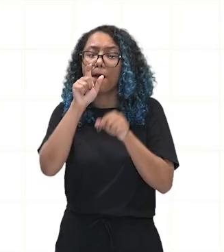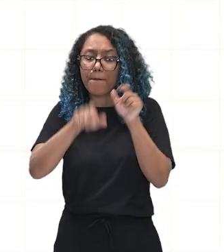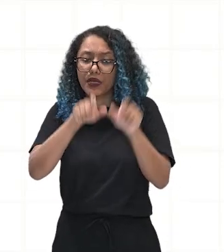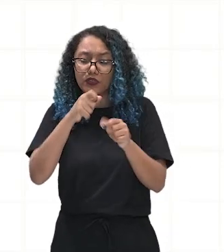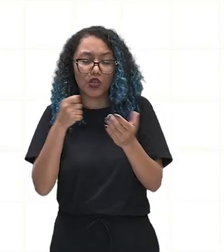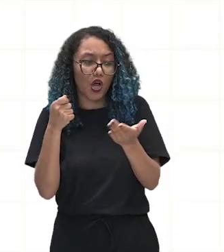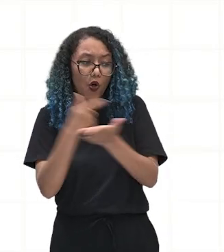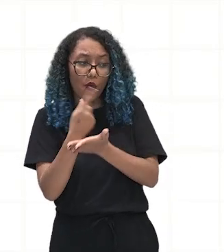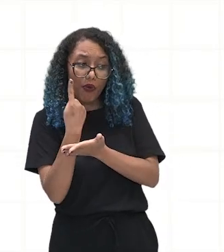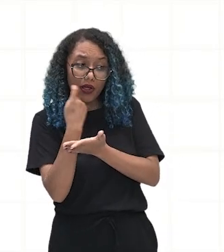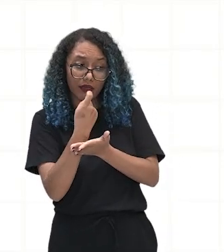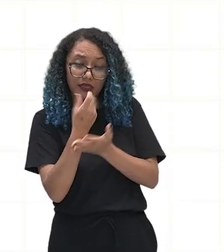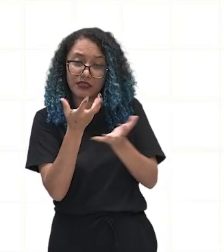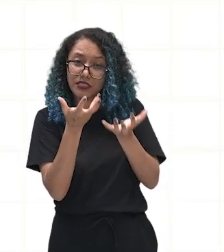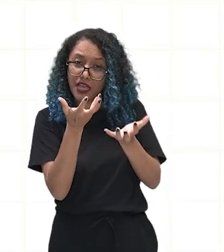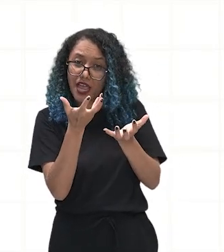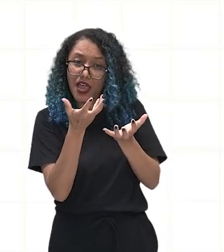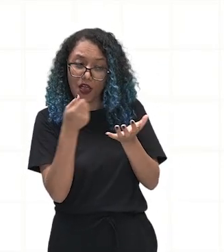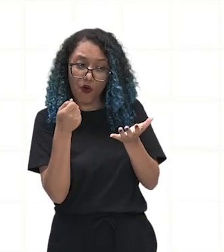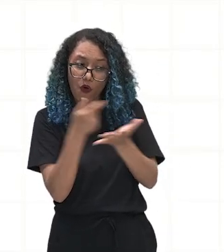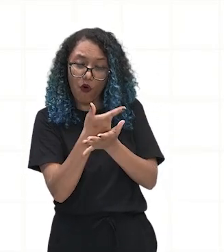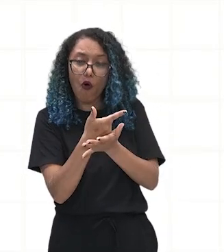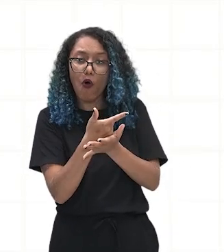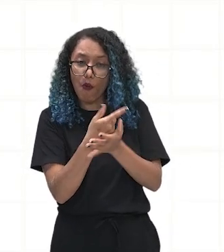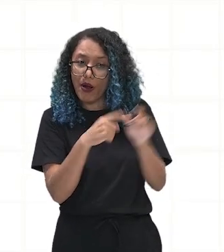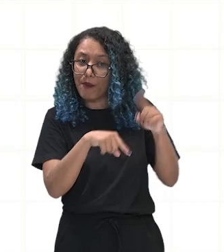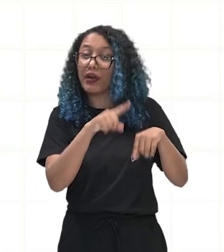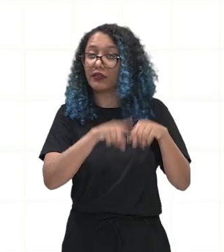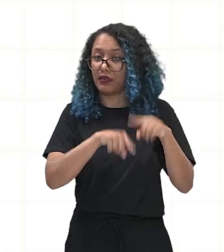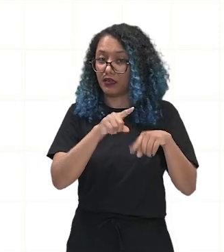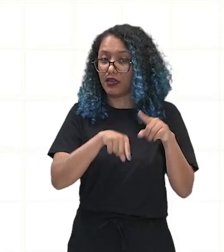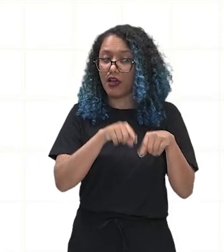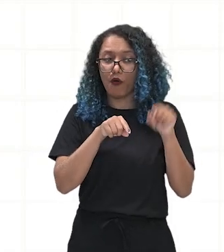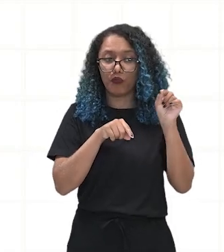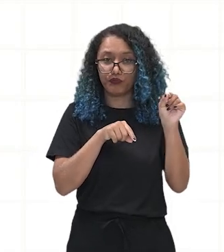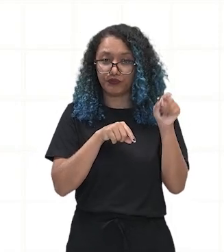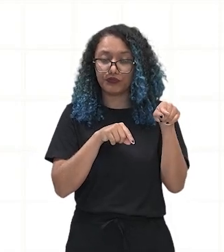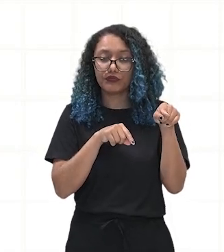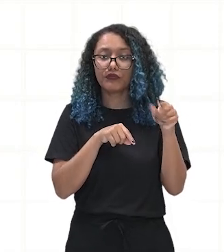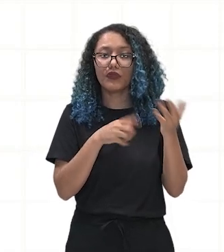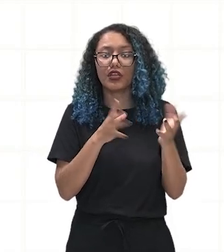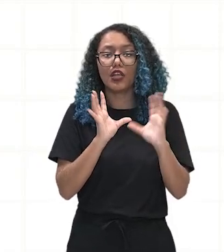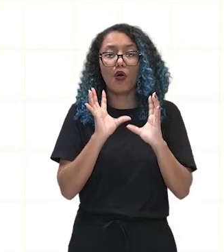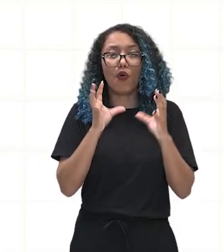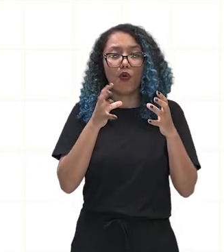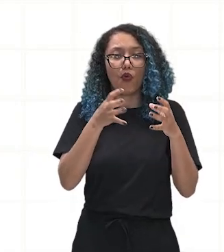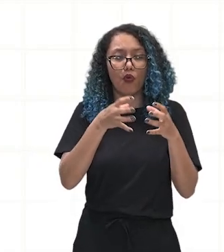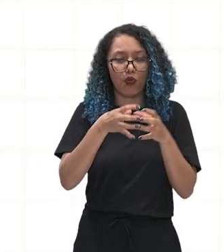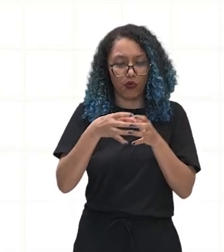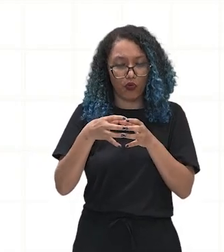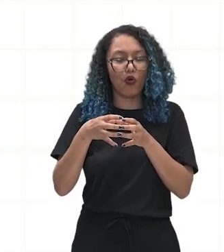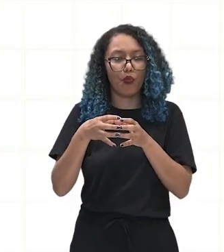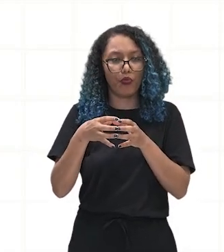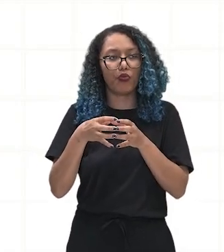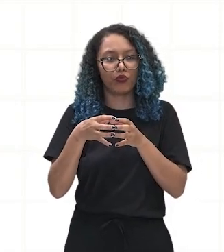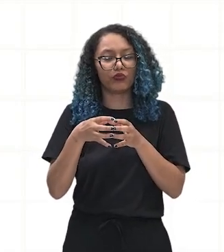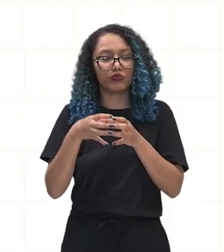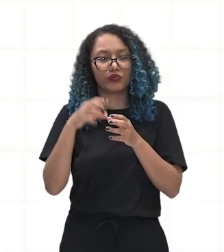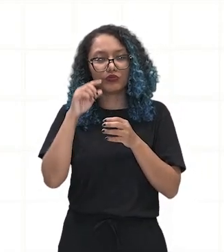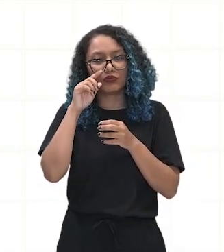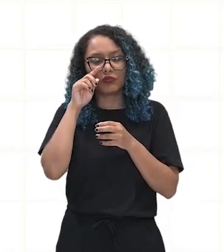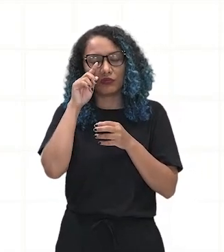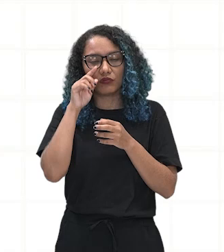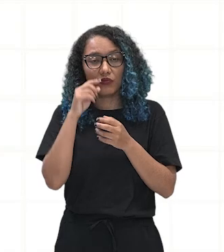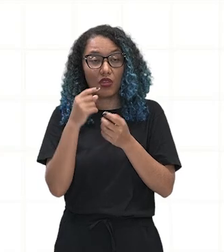em comprar estes produtos, tá? Havia, então, um grupo de pessoas que estavam interessadas em